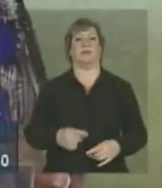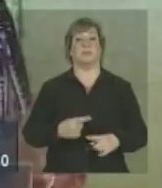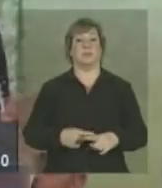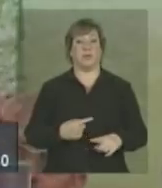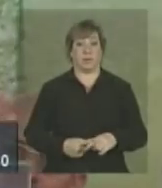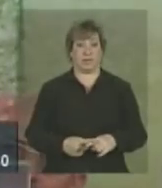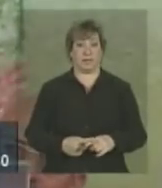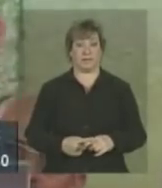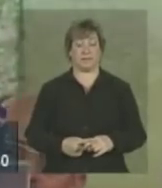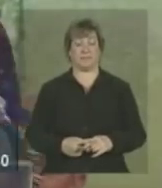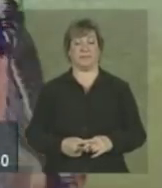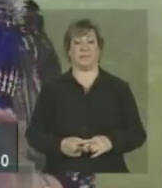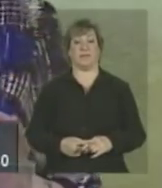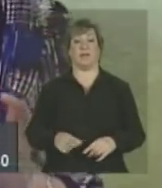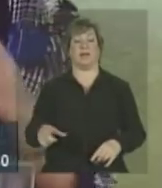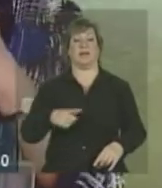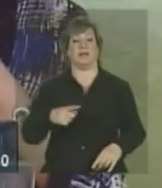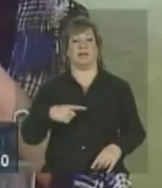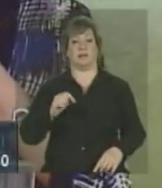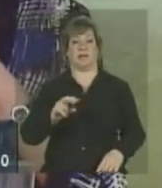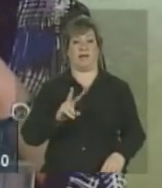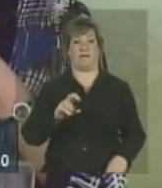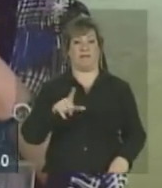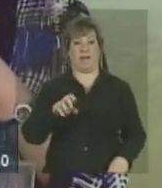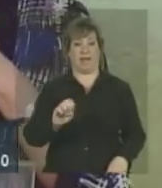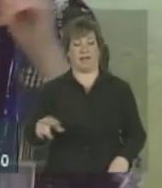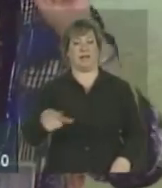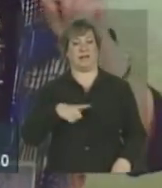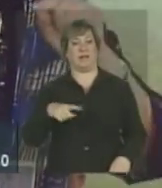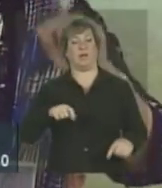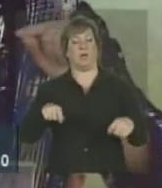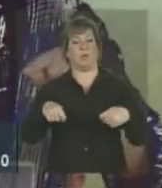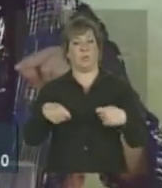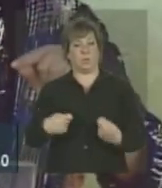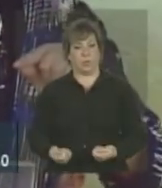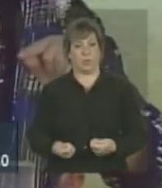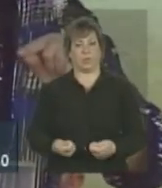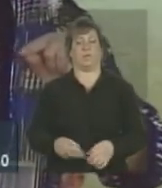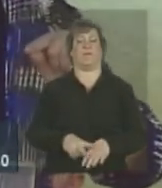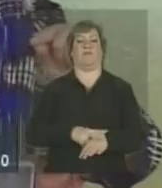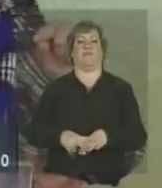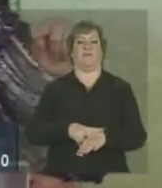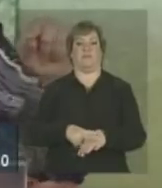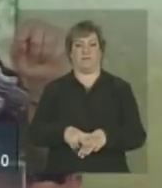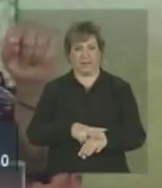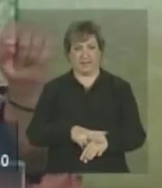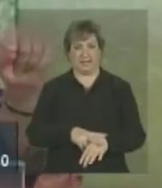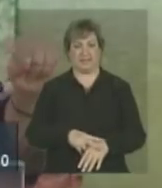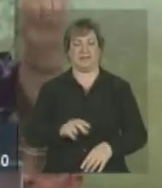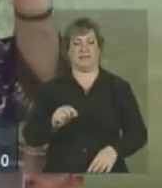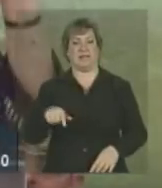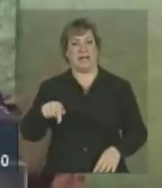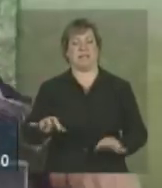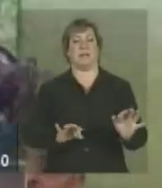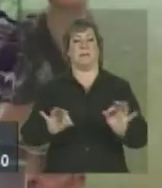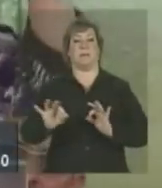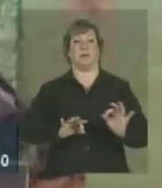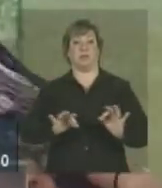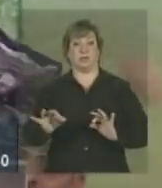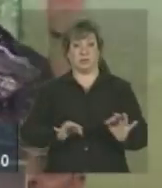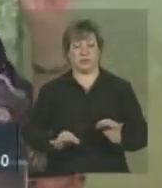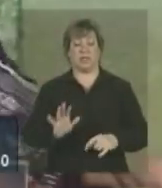muito simbólico que a camisa da Vale seja verde, porque esse projeto é o projeto que